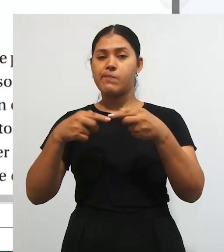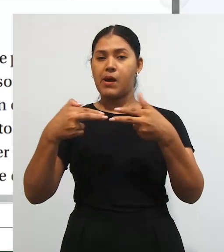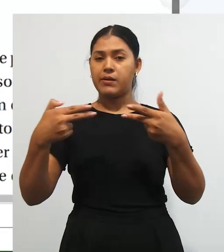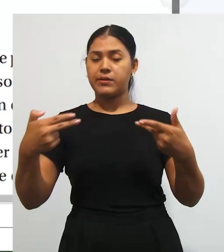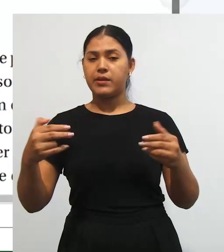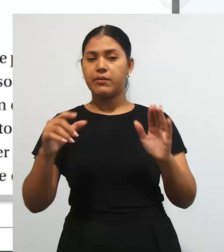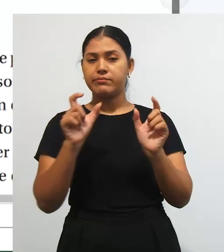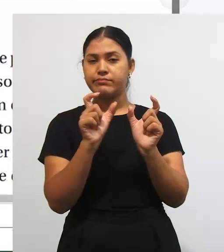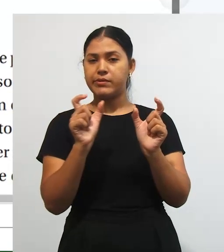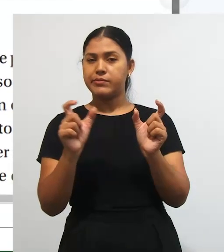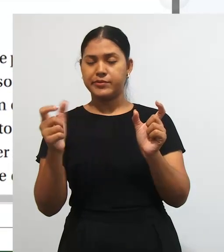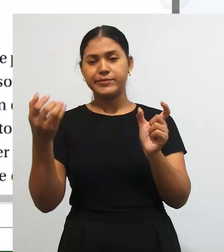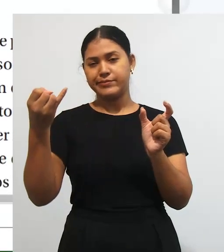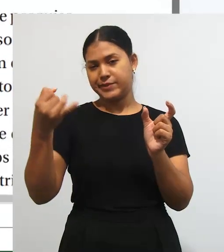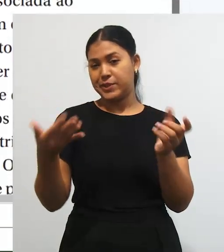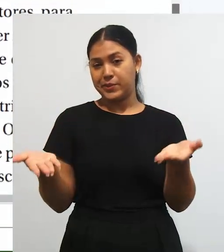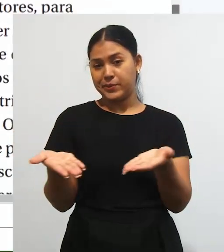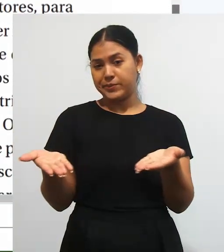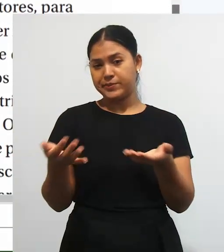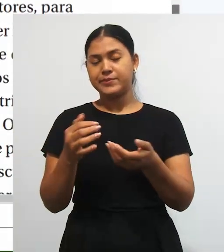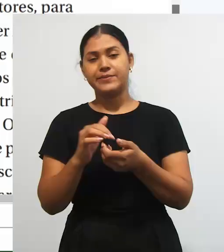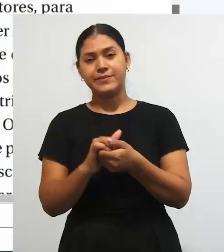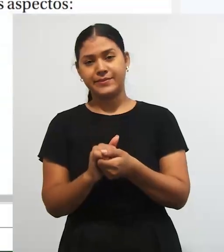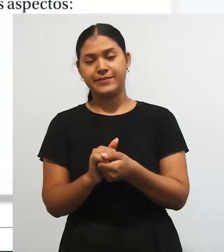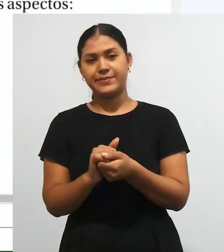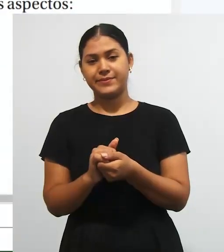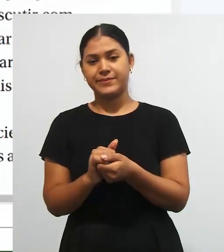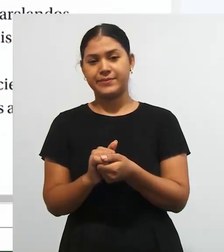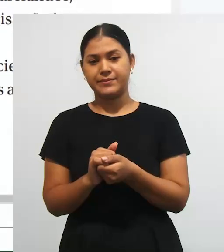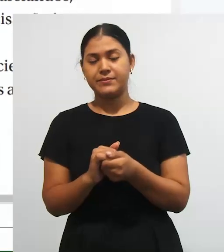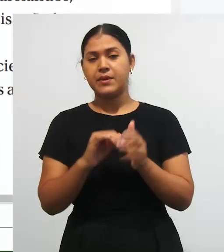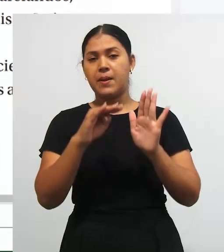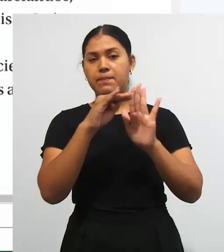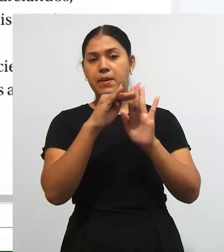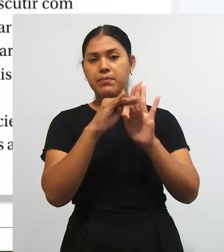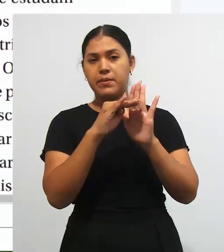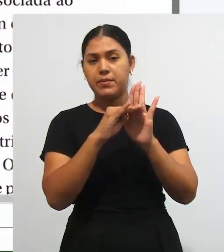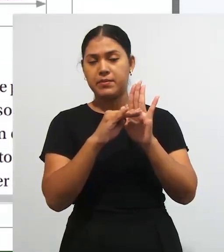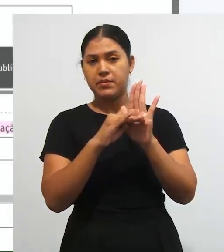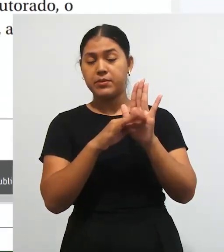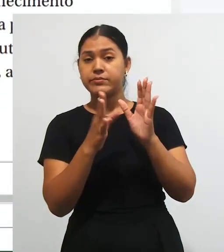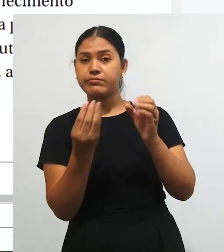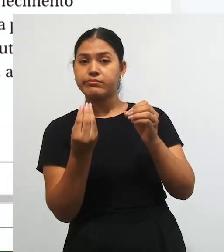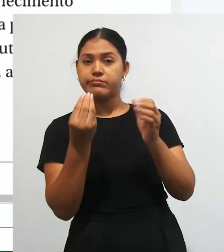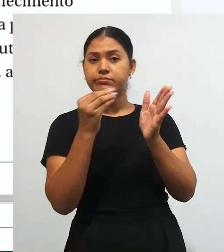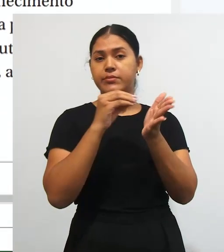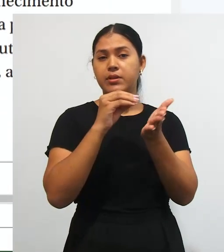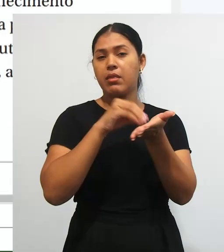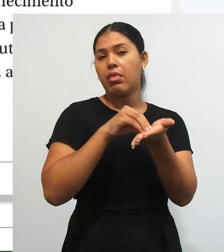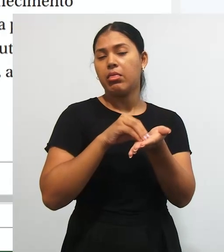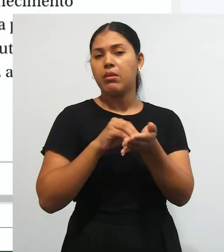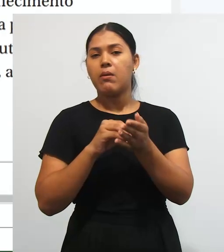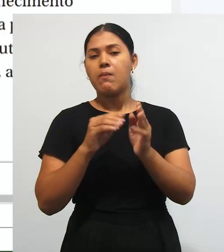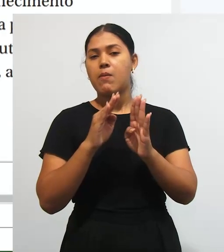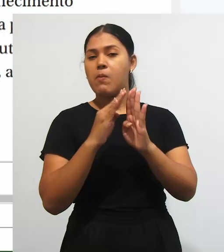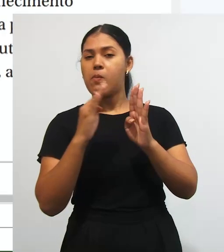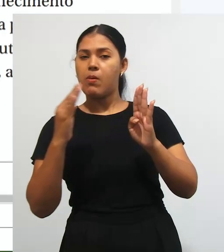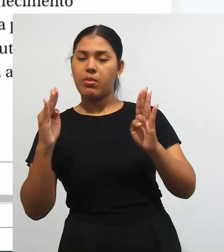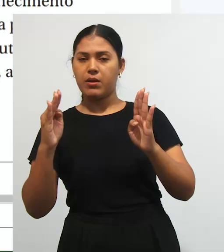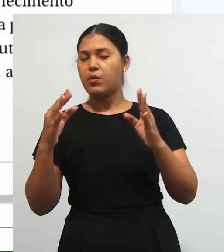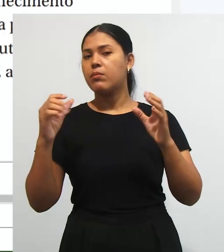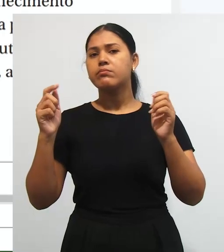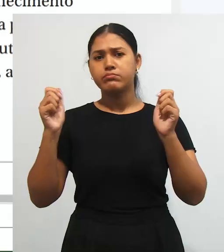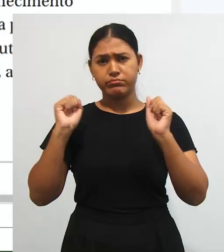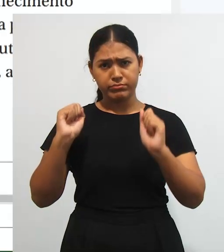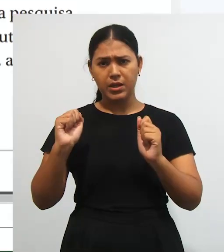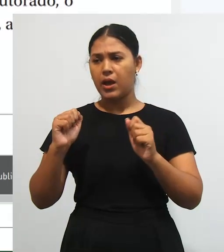Ó, o mesmo esquema que eu apresentei para vocês está aqui no livro, que está ancorado na biblioteca virtual. Então, você pode acessar a biblioteca de